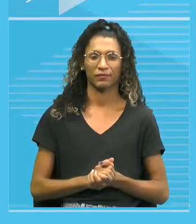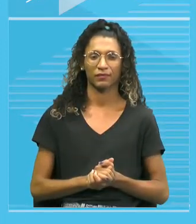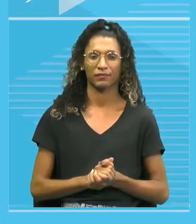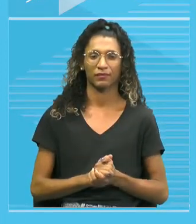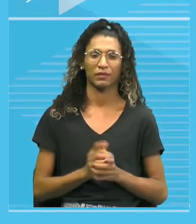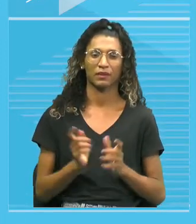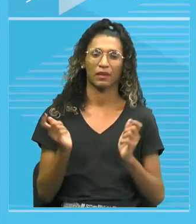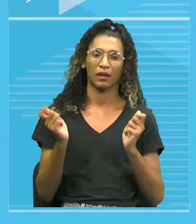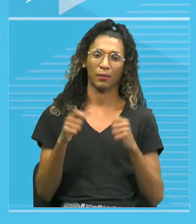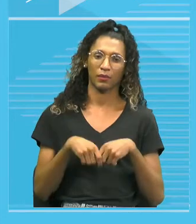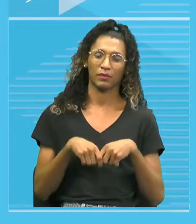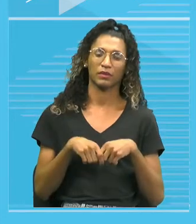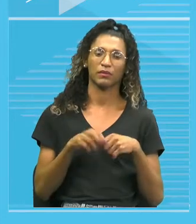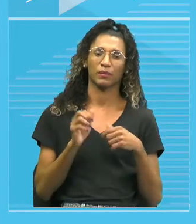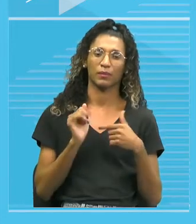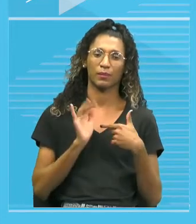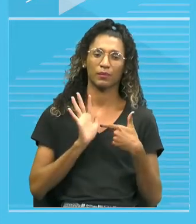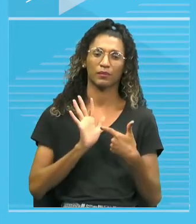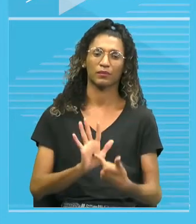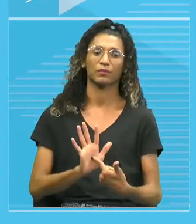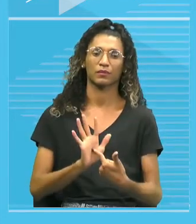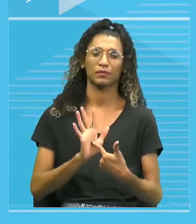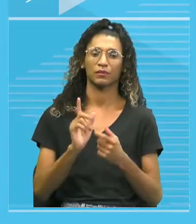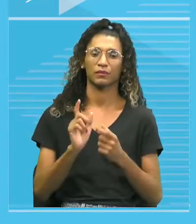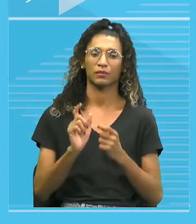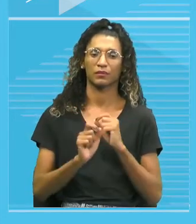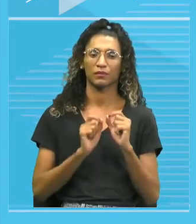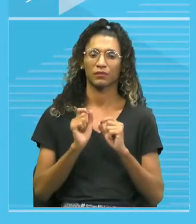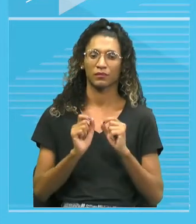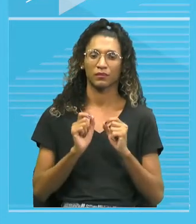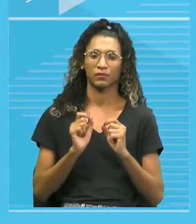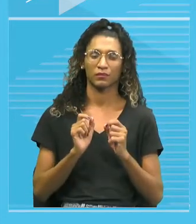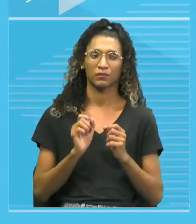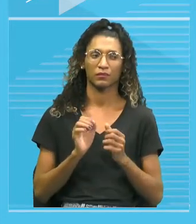que podem gerar a